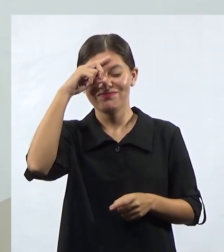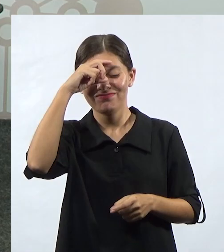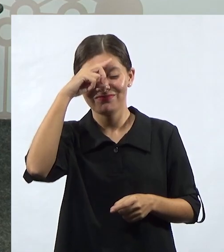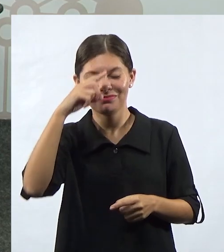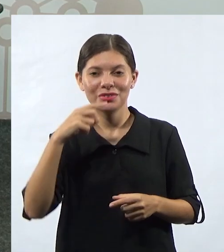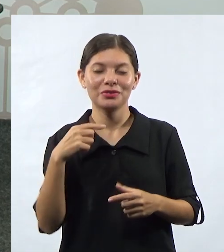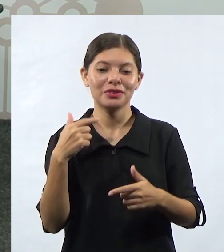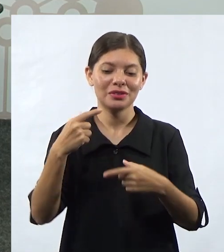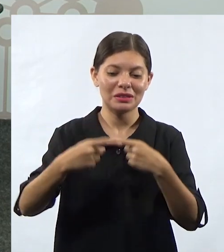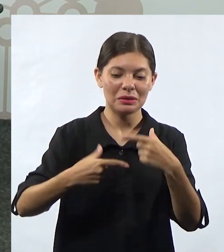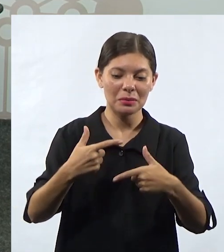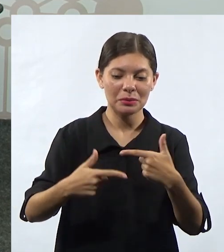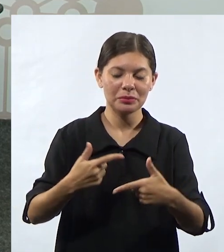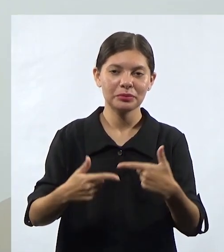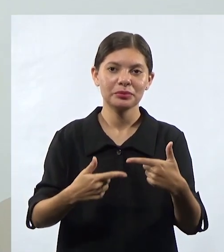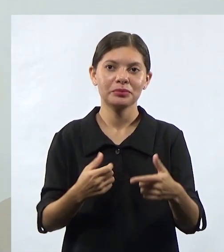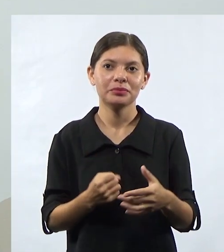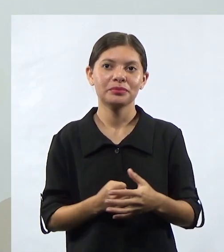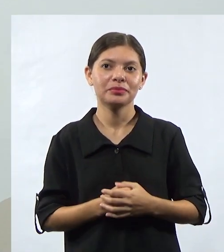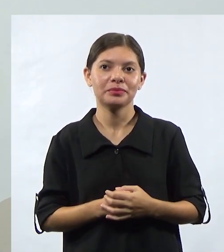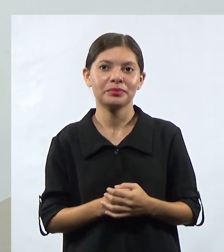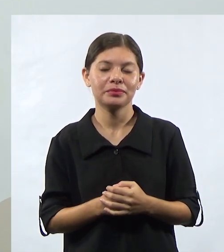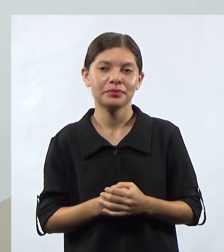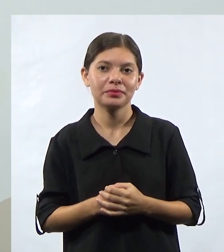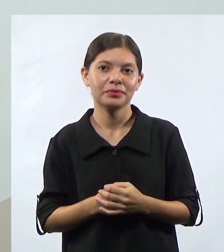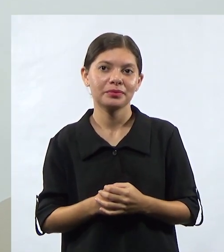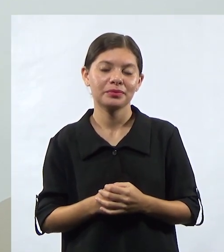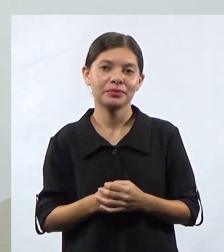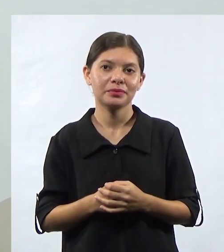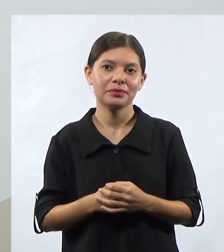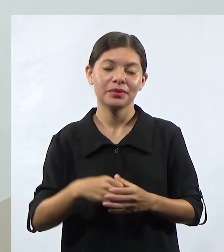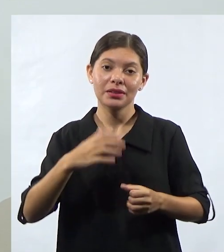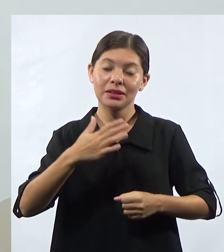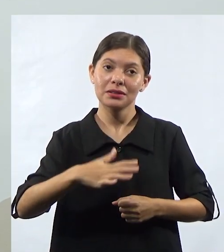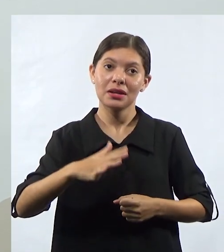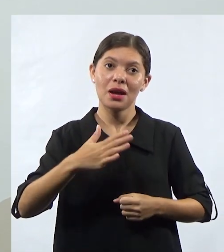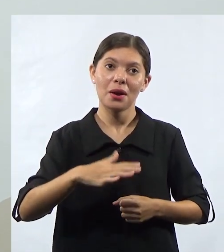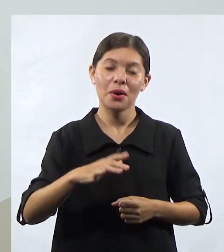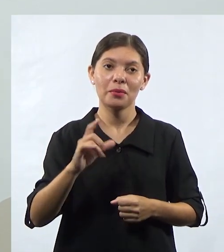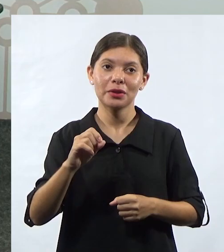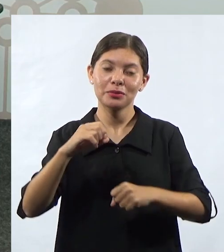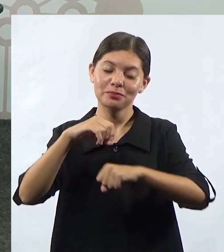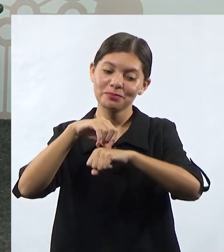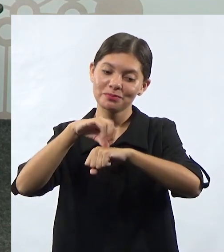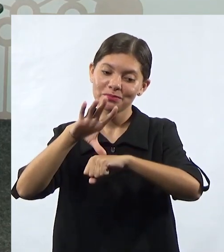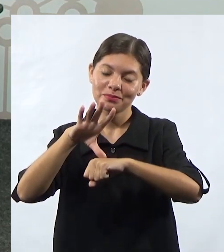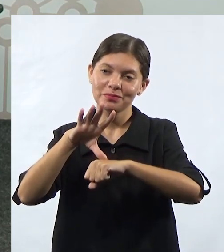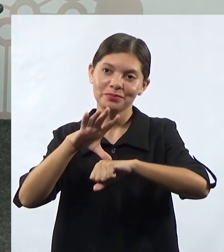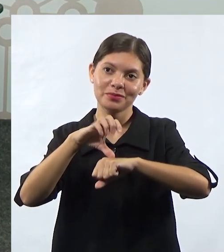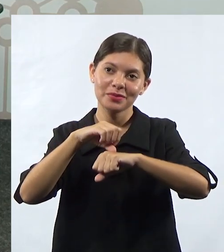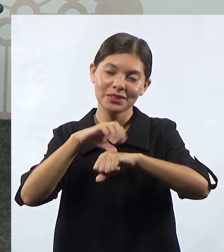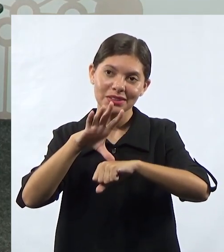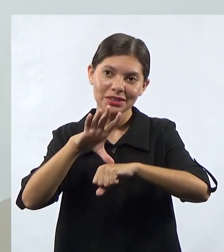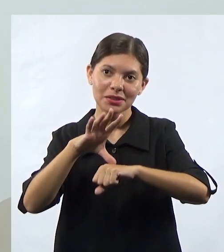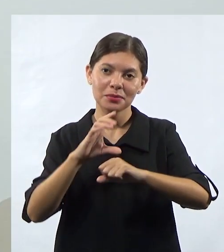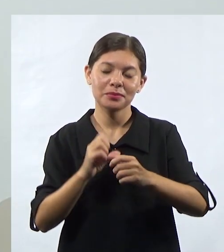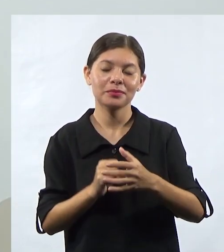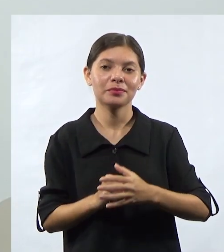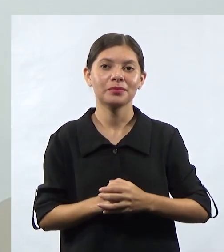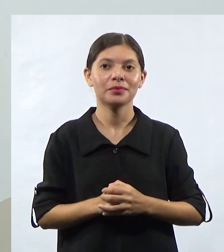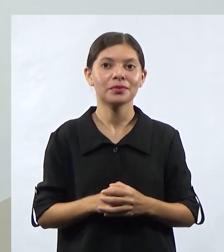Saulo. Essa parte é delicada. Olha, aqui fica a dica, porque